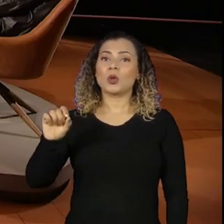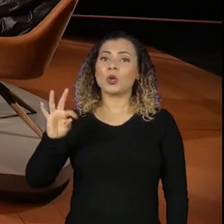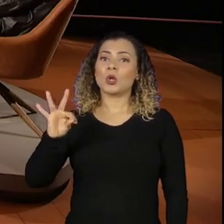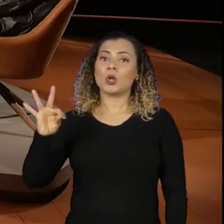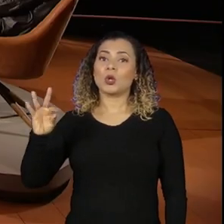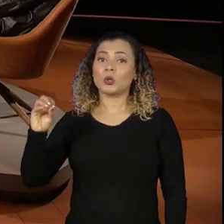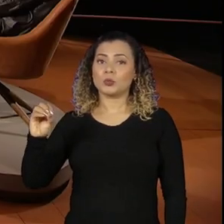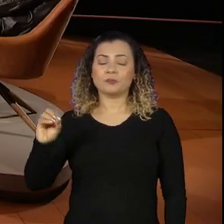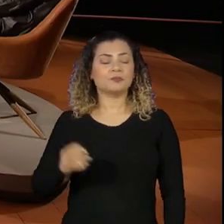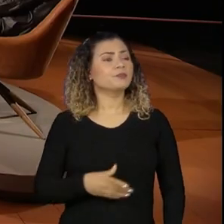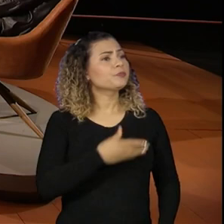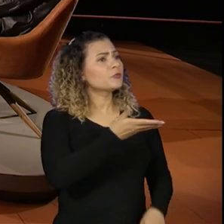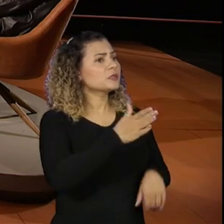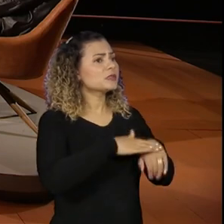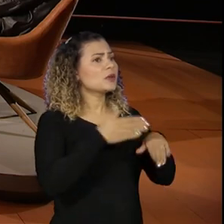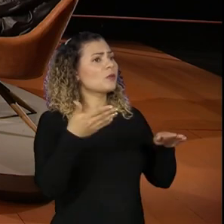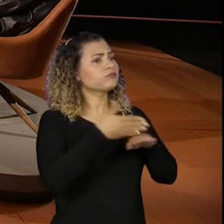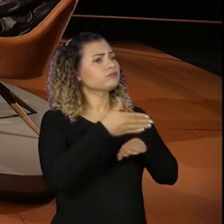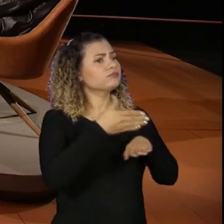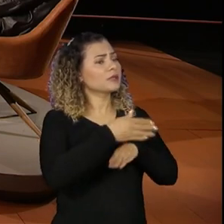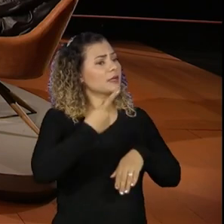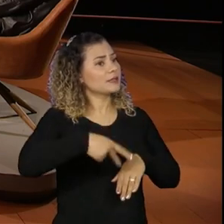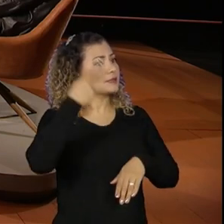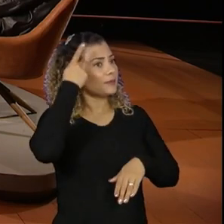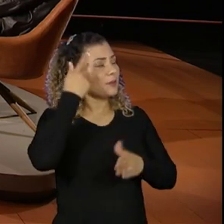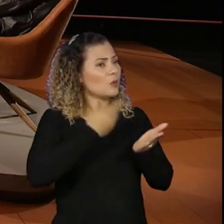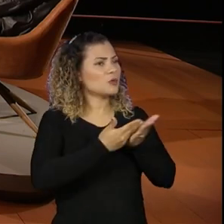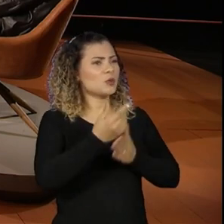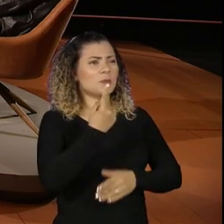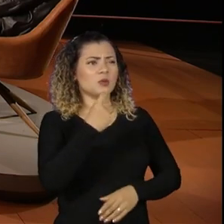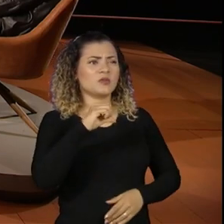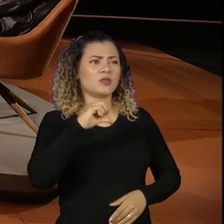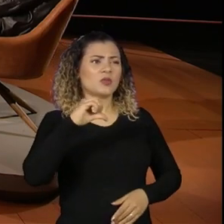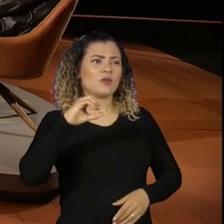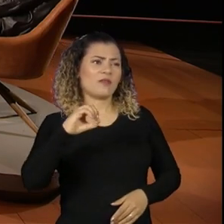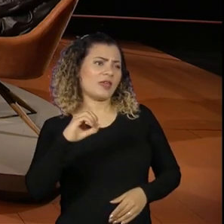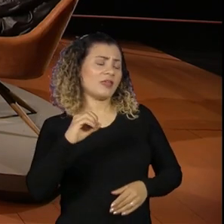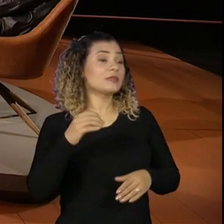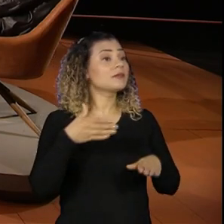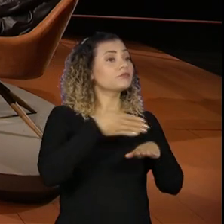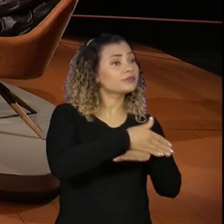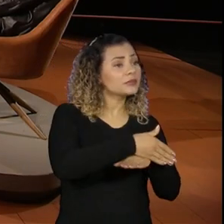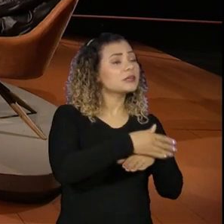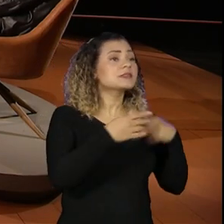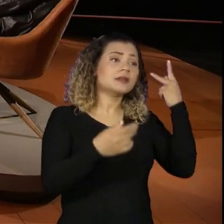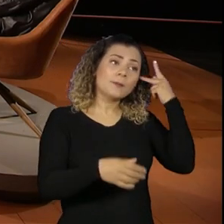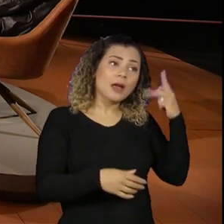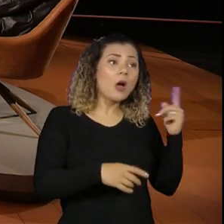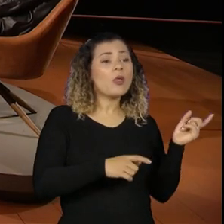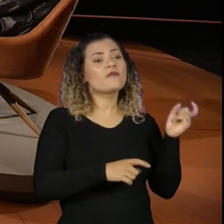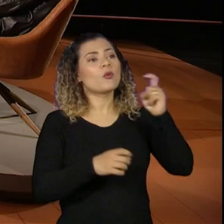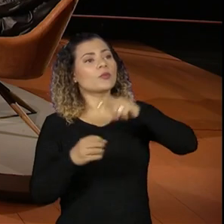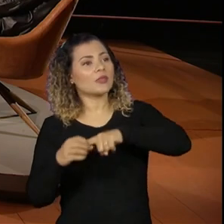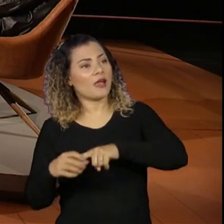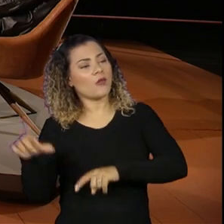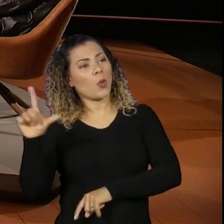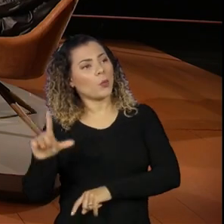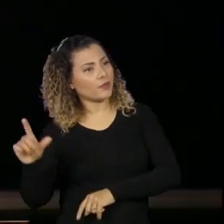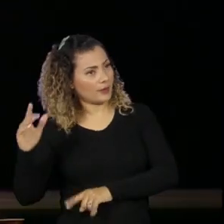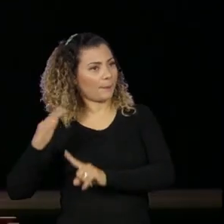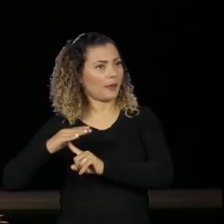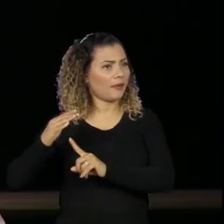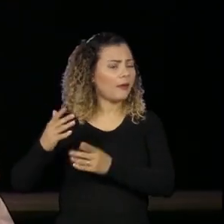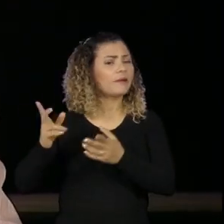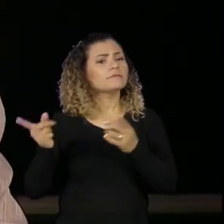90, você começou a vir para São Paulo, assim, né? Vinha, voltava para Londrina e tal. Como é que você se virava por aqui?